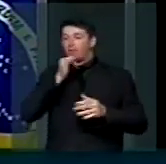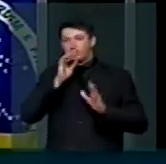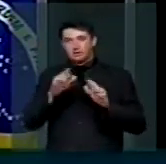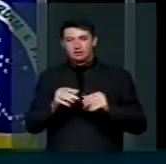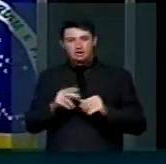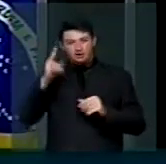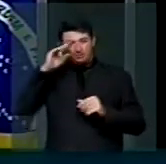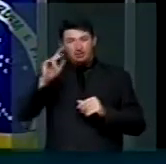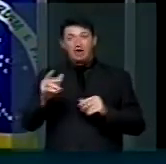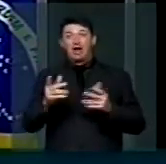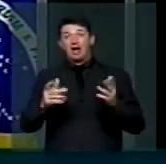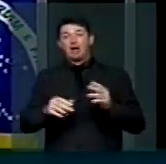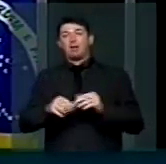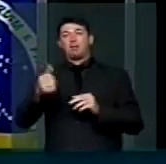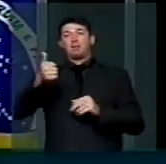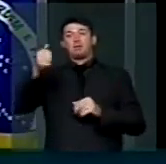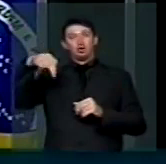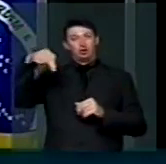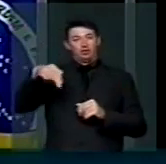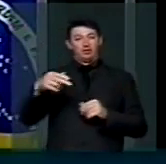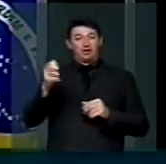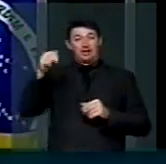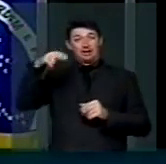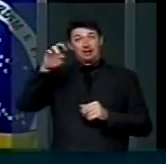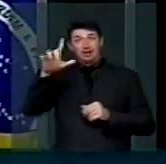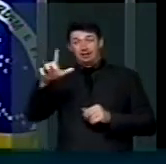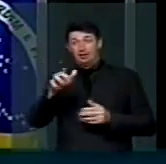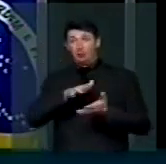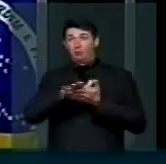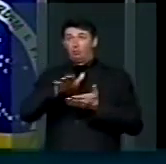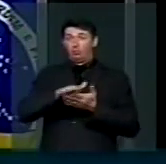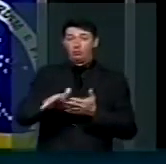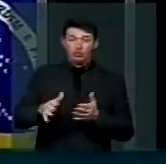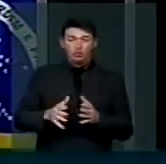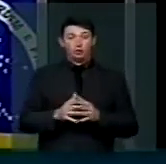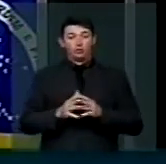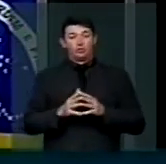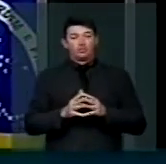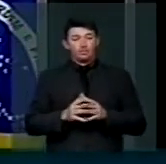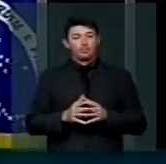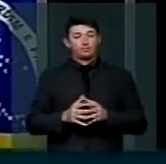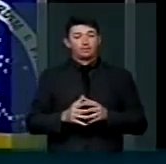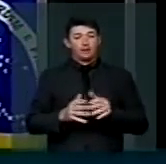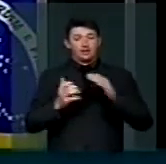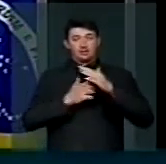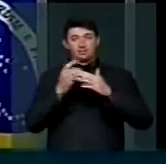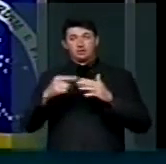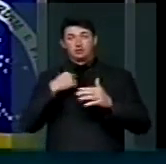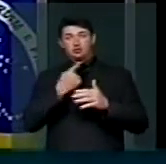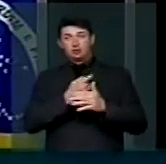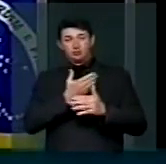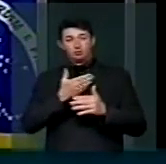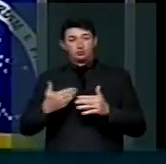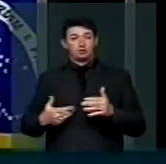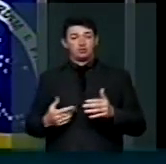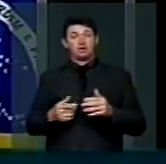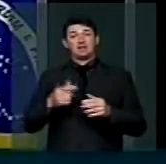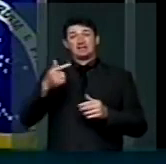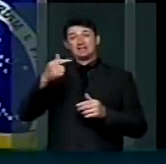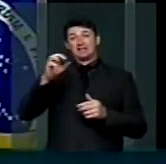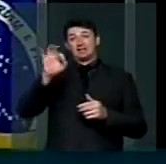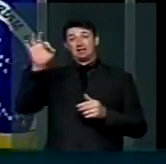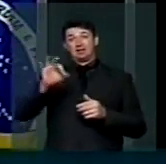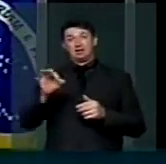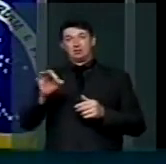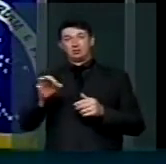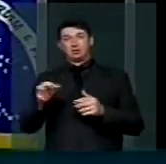e olha, a partir de 1º de novembro agora, a Anatel publicou as nossas concessionárias são obrigadas a entregar 70%